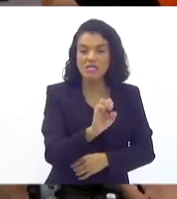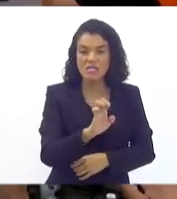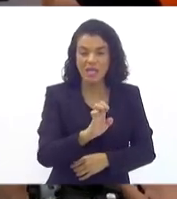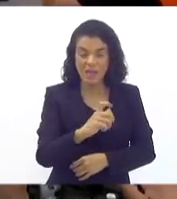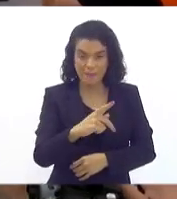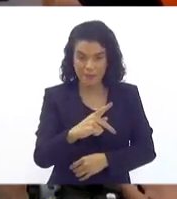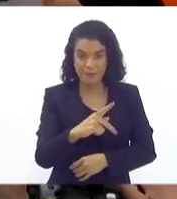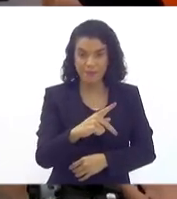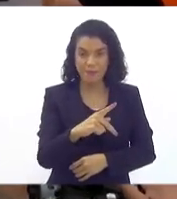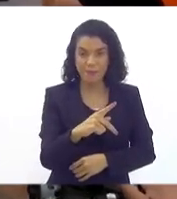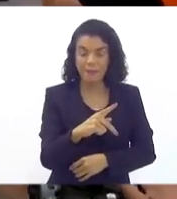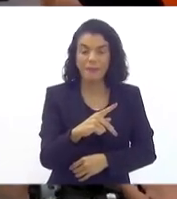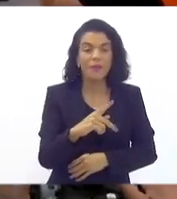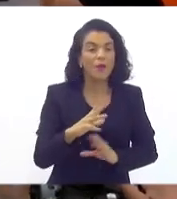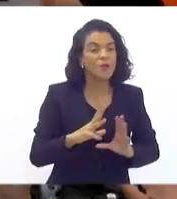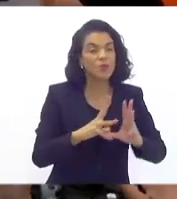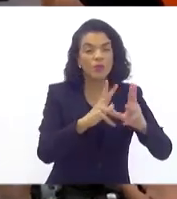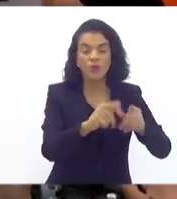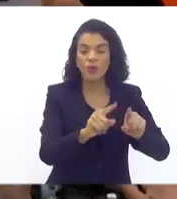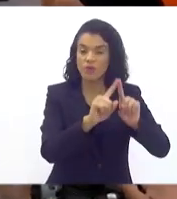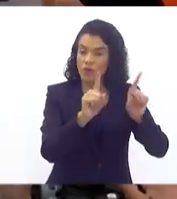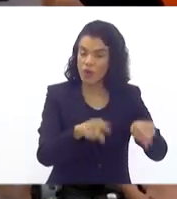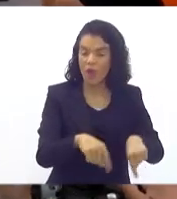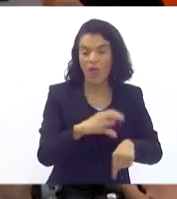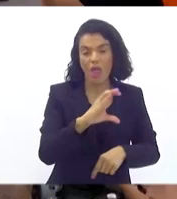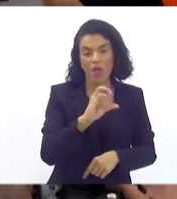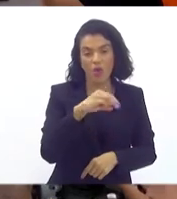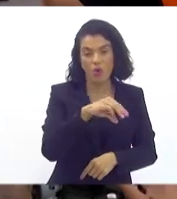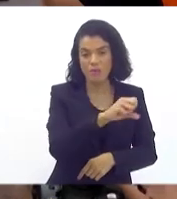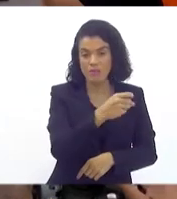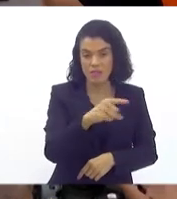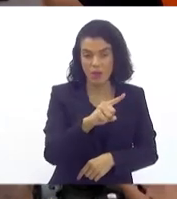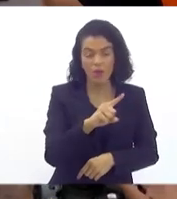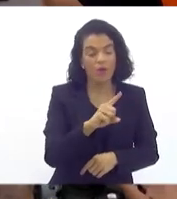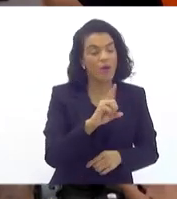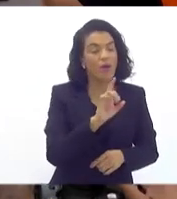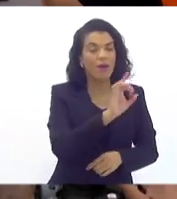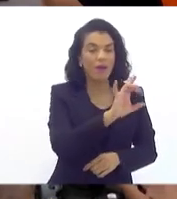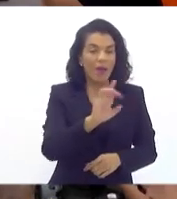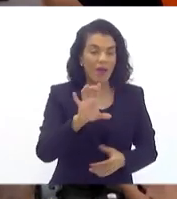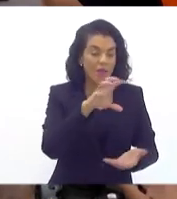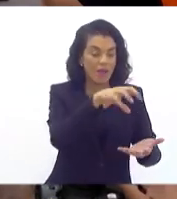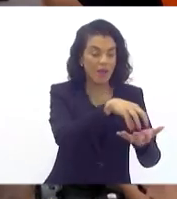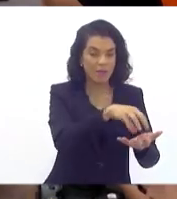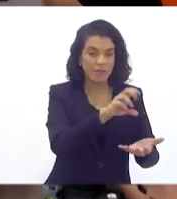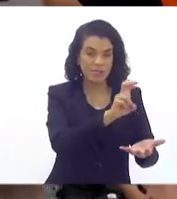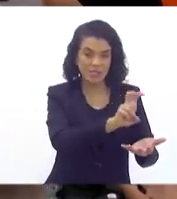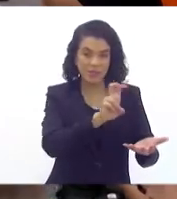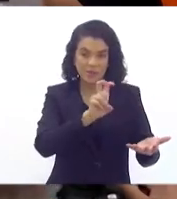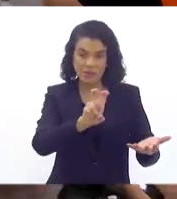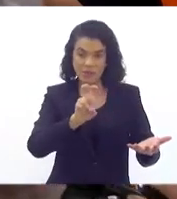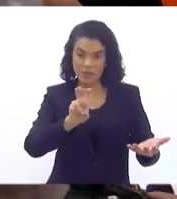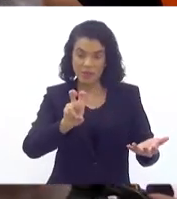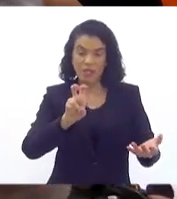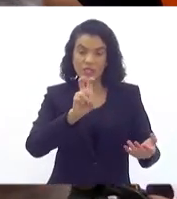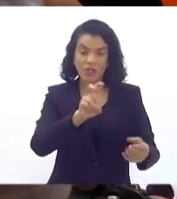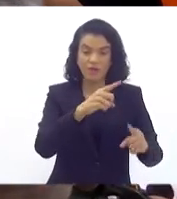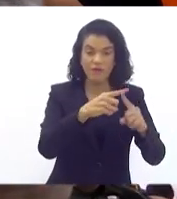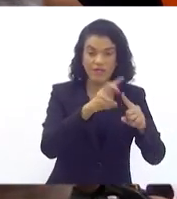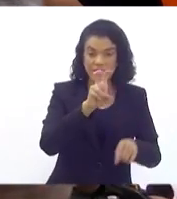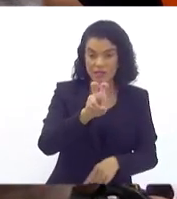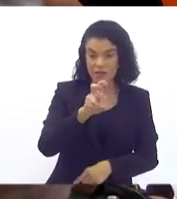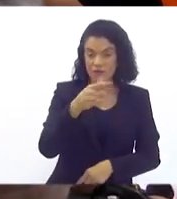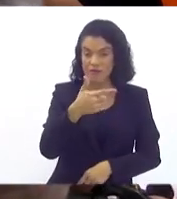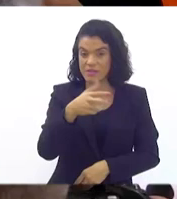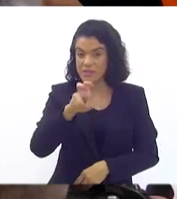então todos são Cargo em comissão em cada gabinete tem cinco Então são 5 x 5 25 e os